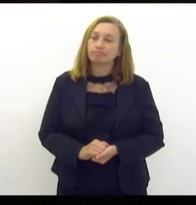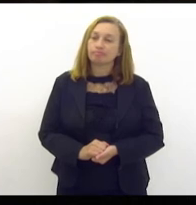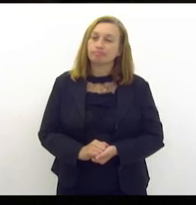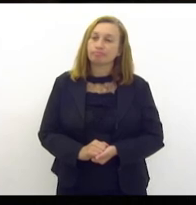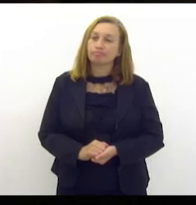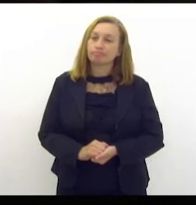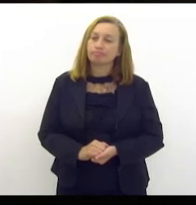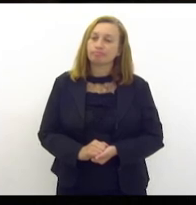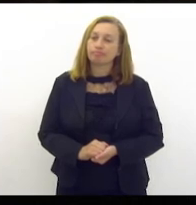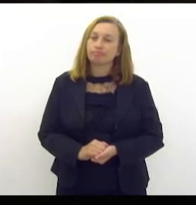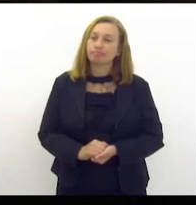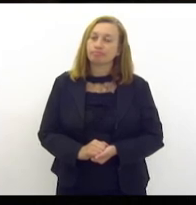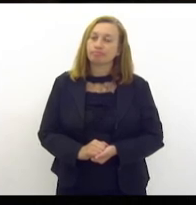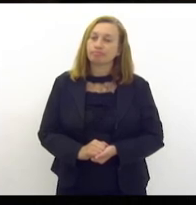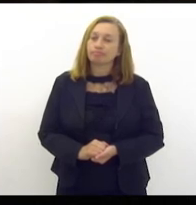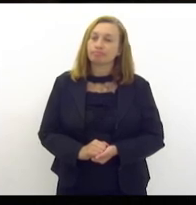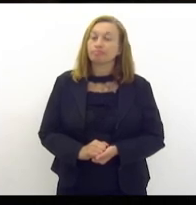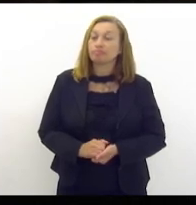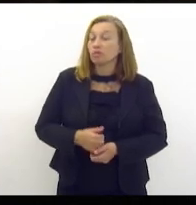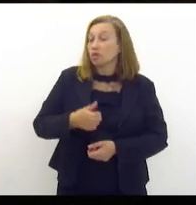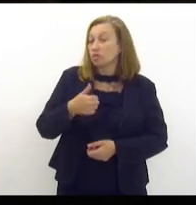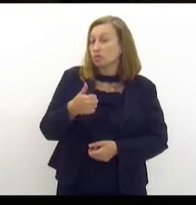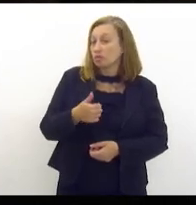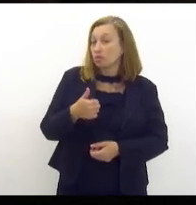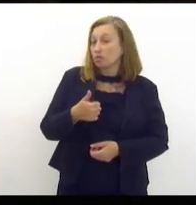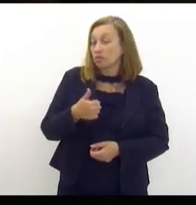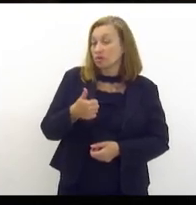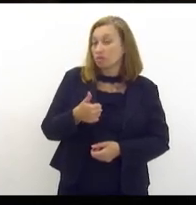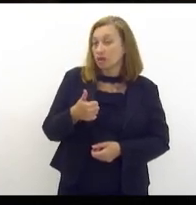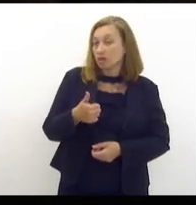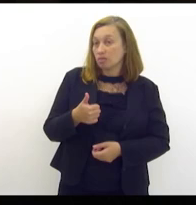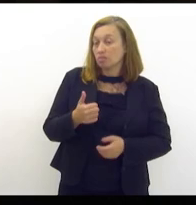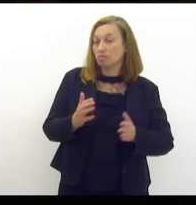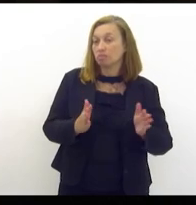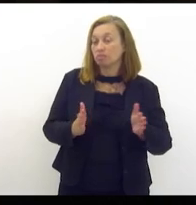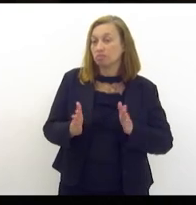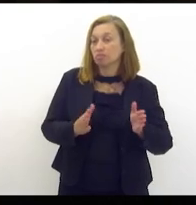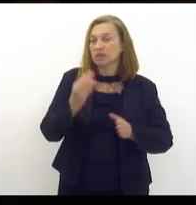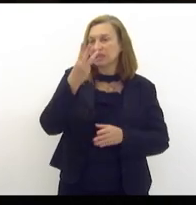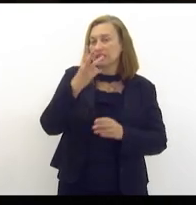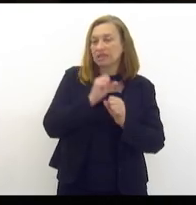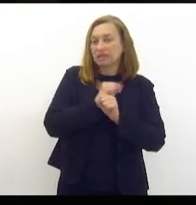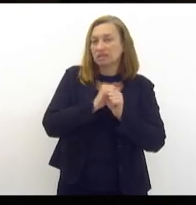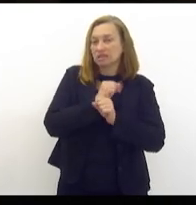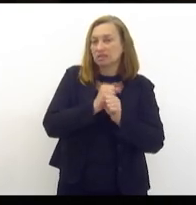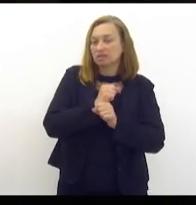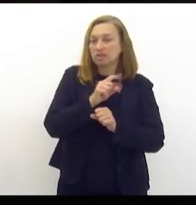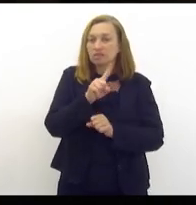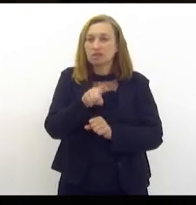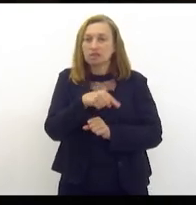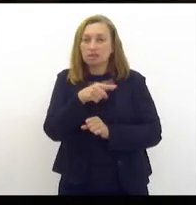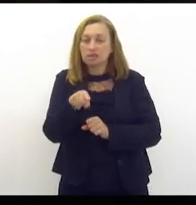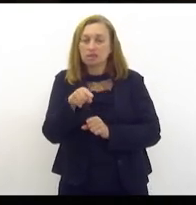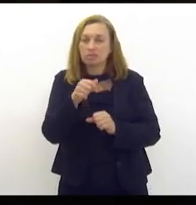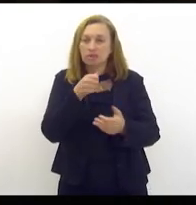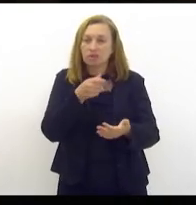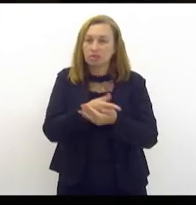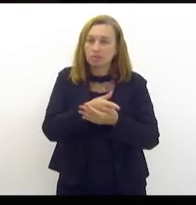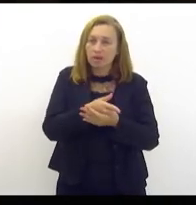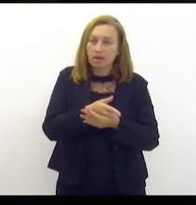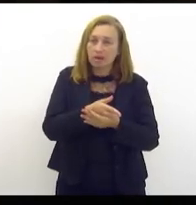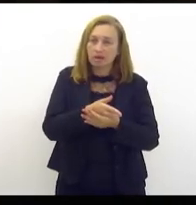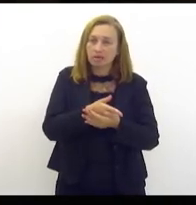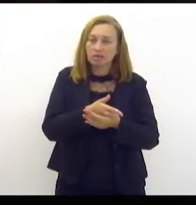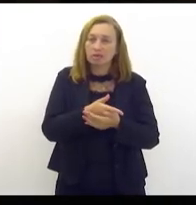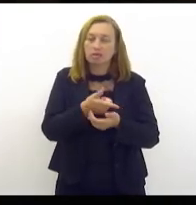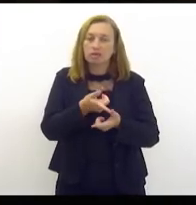no nosso primeiro regime, do de 3 anos, que houvesse a suspensão de pagamento do serviço